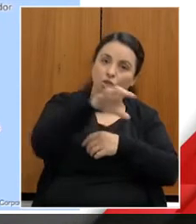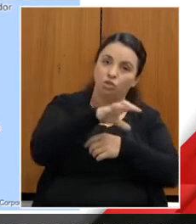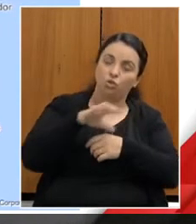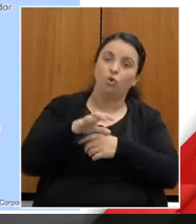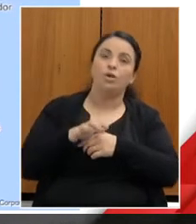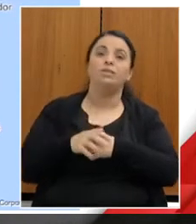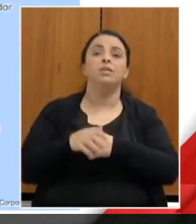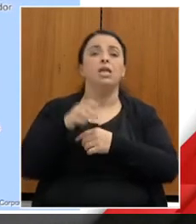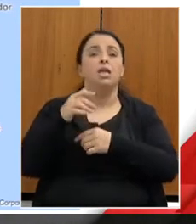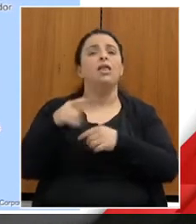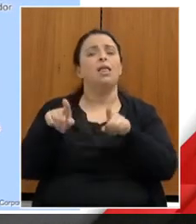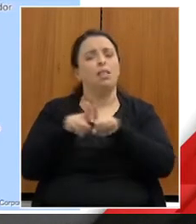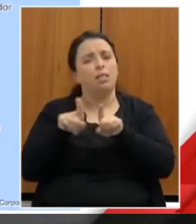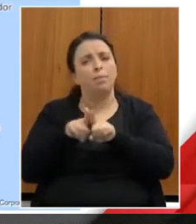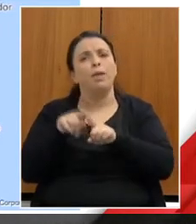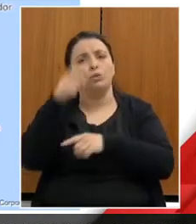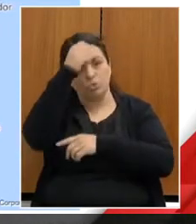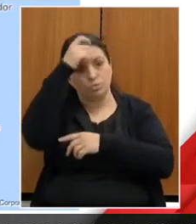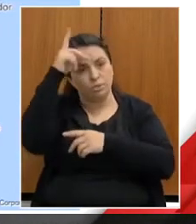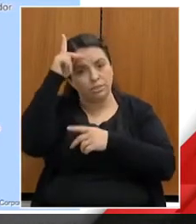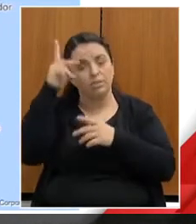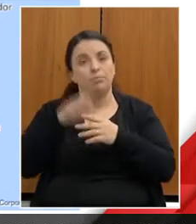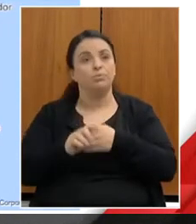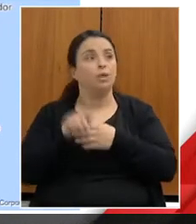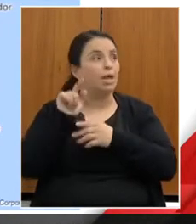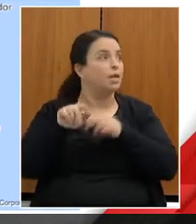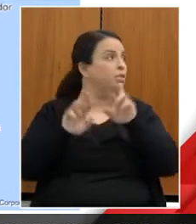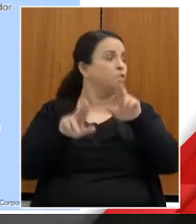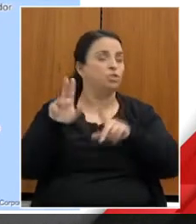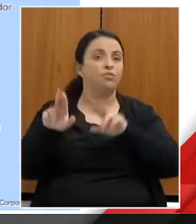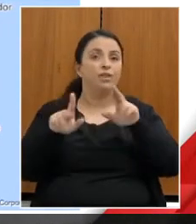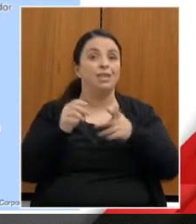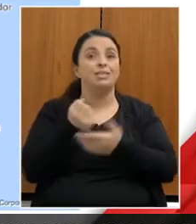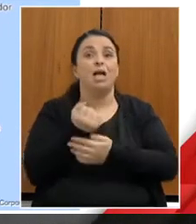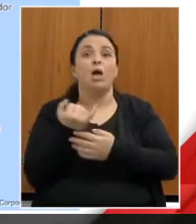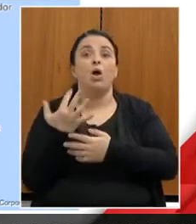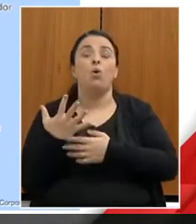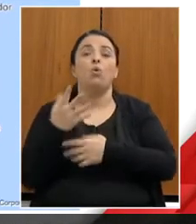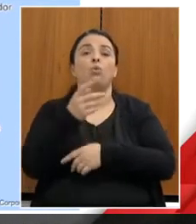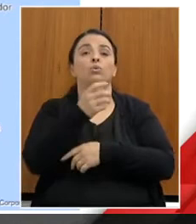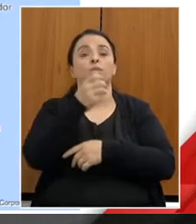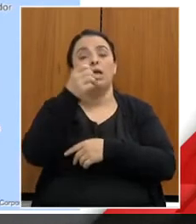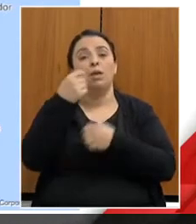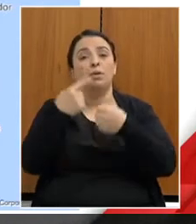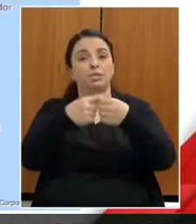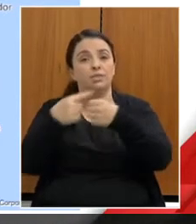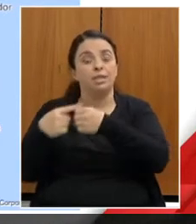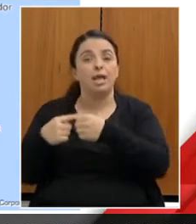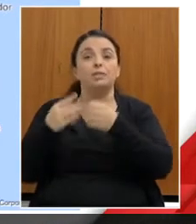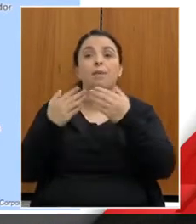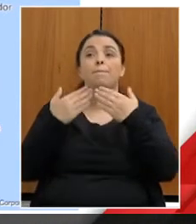municípios. Essa diferença, alguns municípios pedem para que o governo, que o Estado,